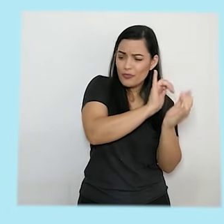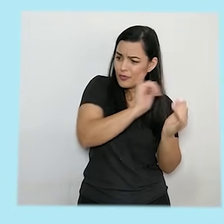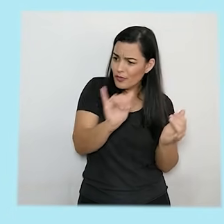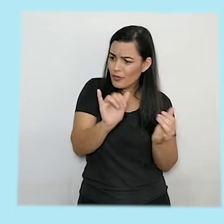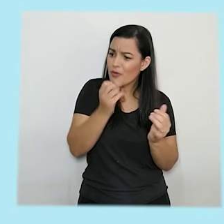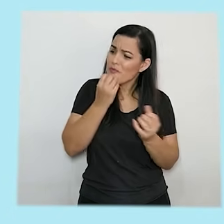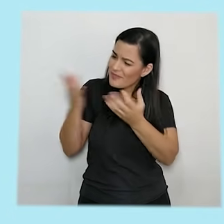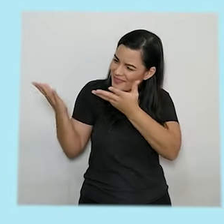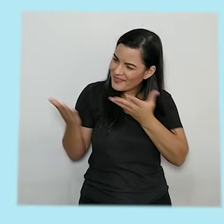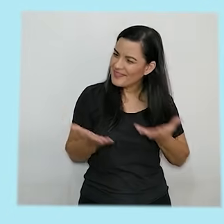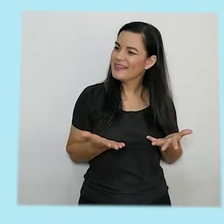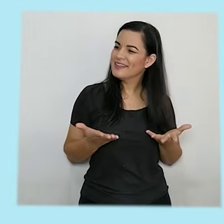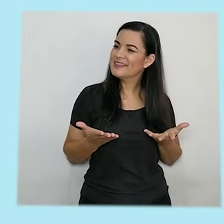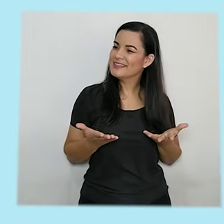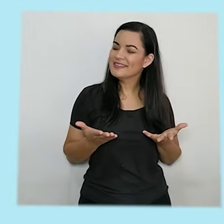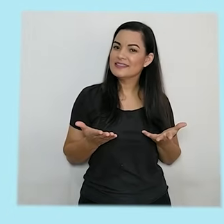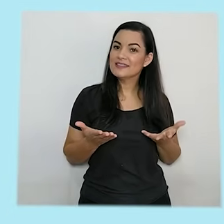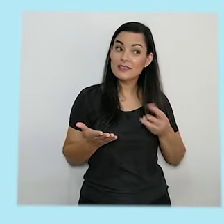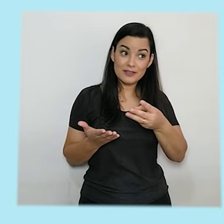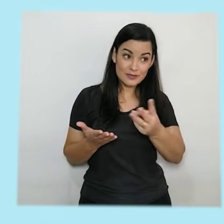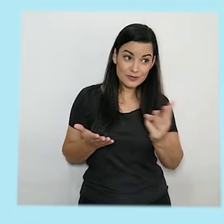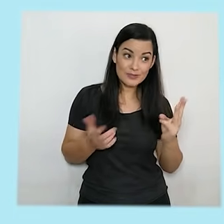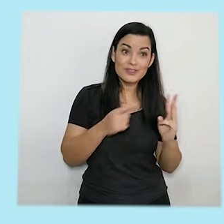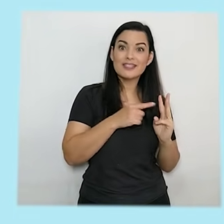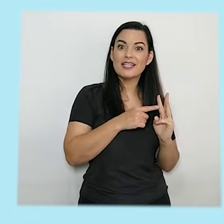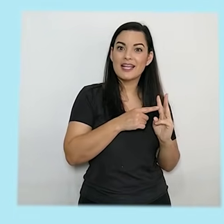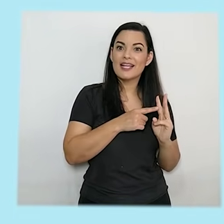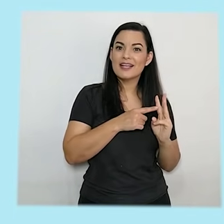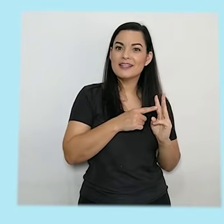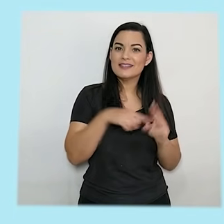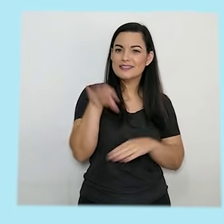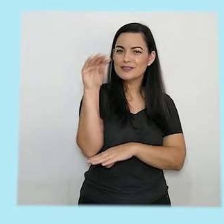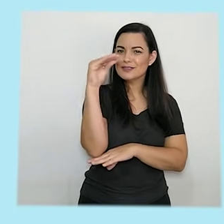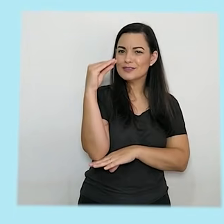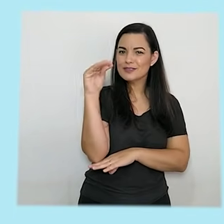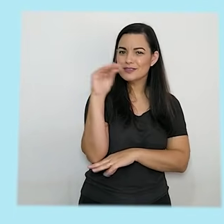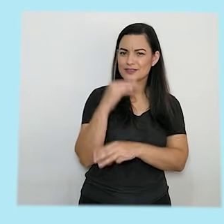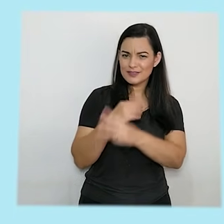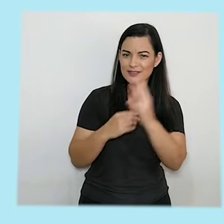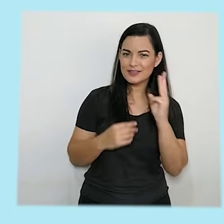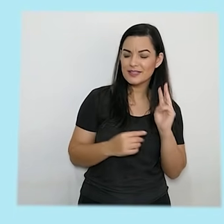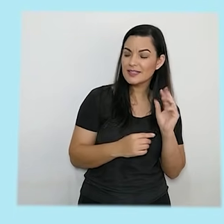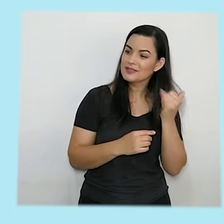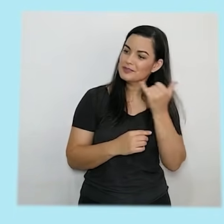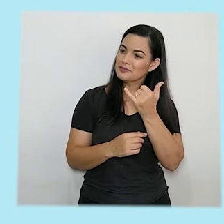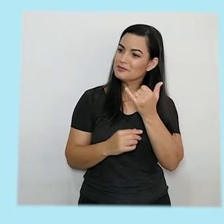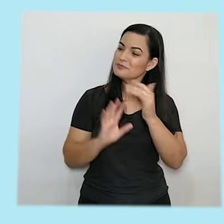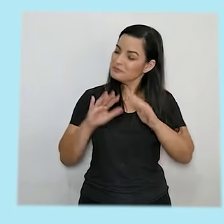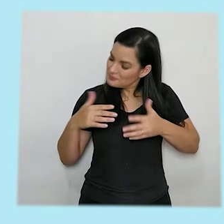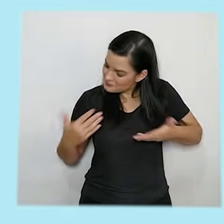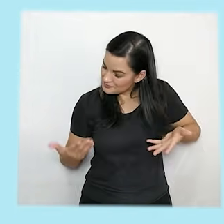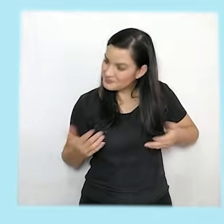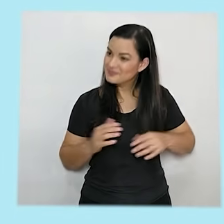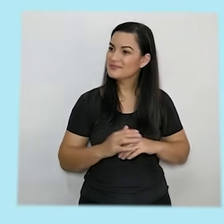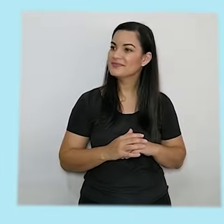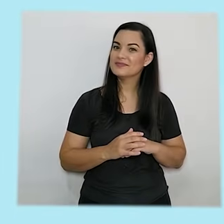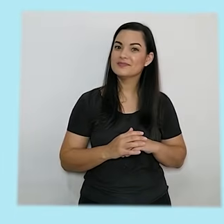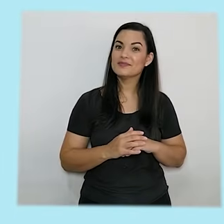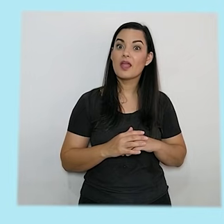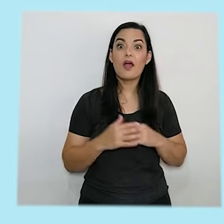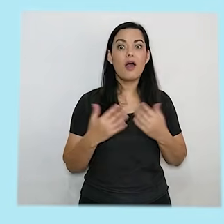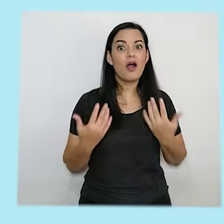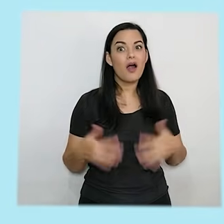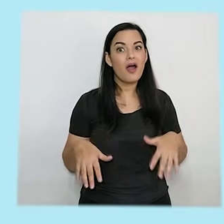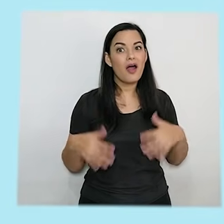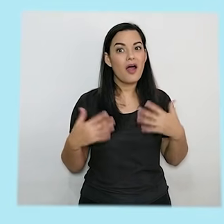os 3 cisnes, curvando os pescoços em sinal de saudação.